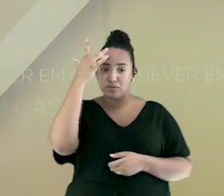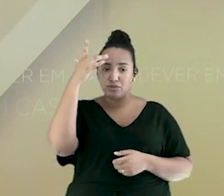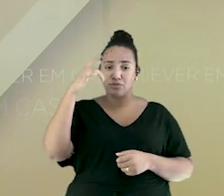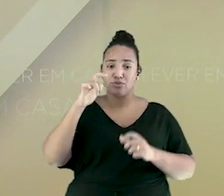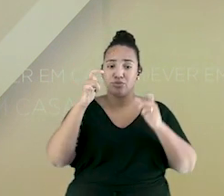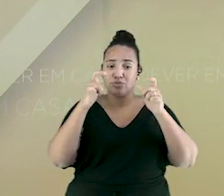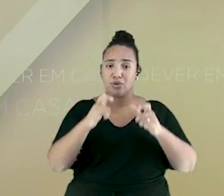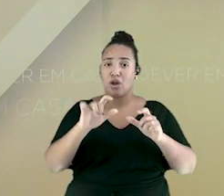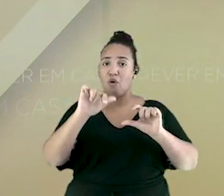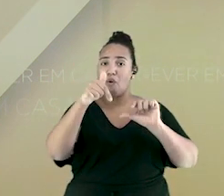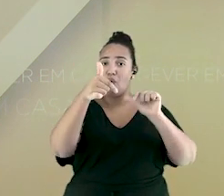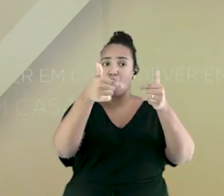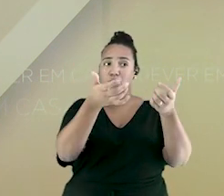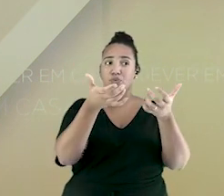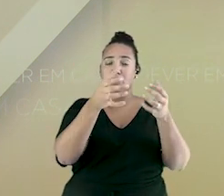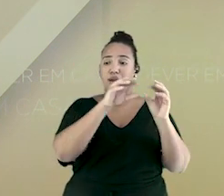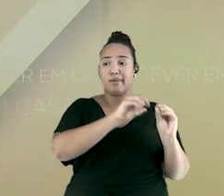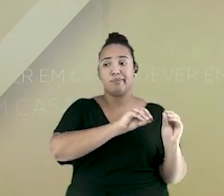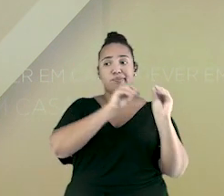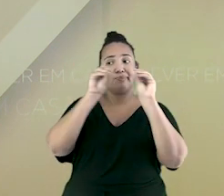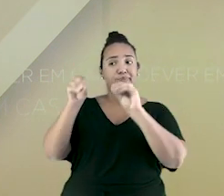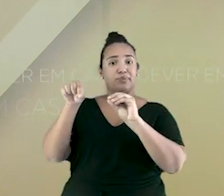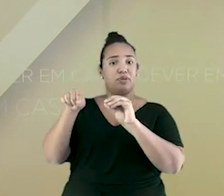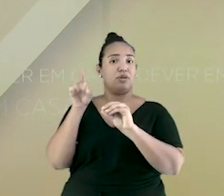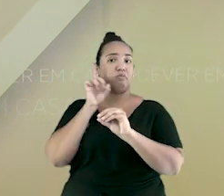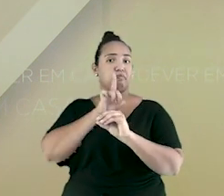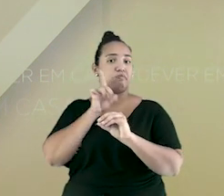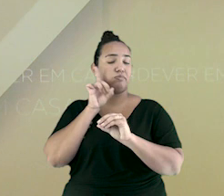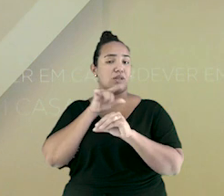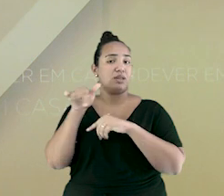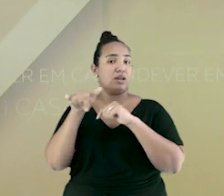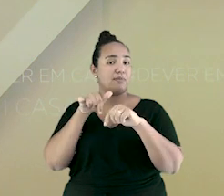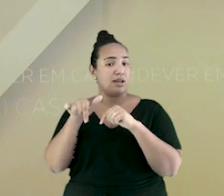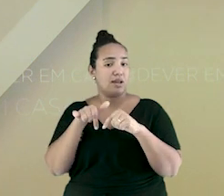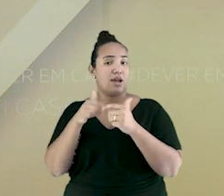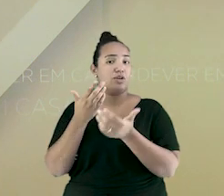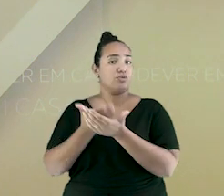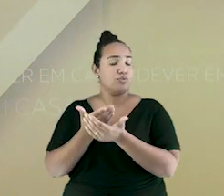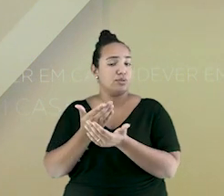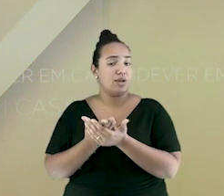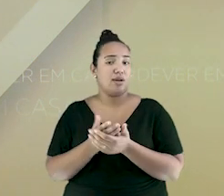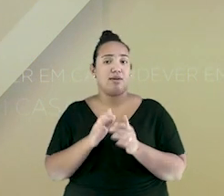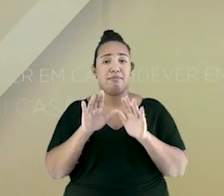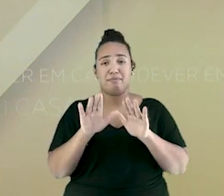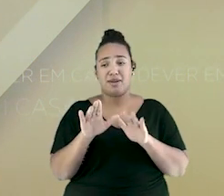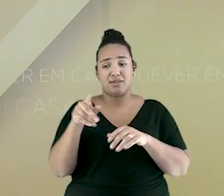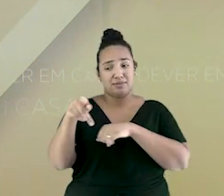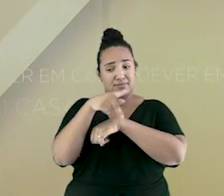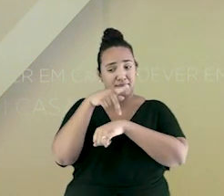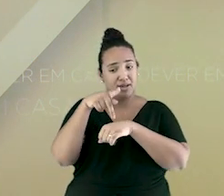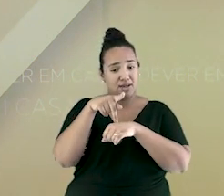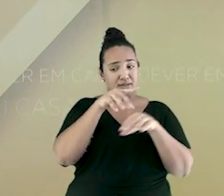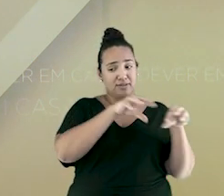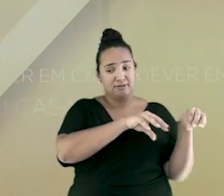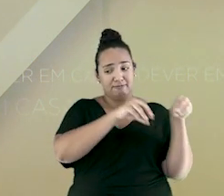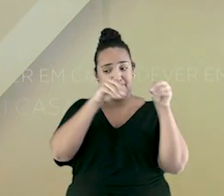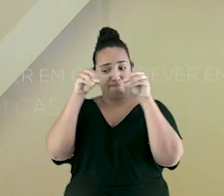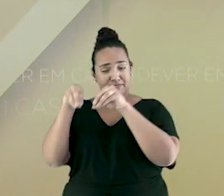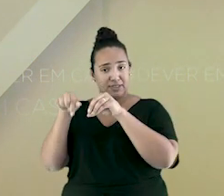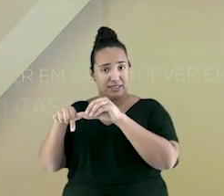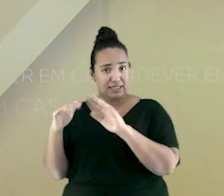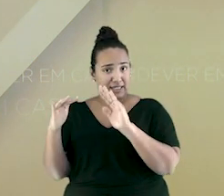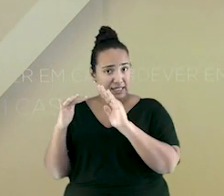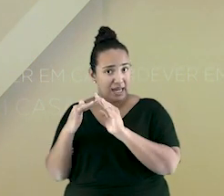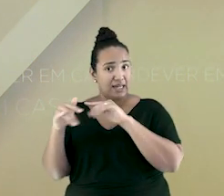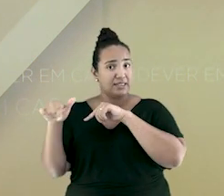muitas pessoas de outros lugares aqui na América morar ou trabalhar lá. Mas para entrar em um outro